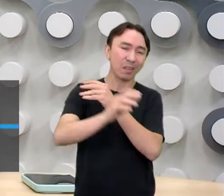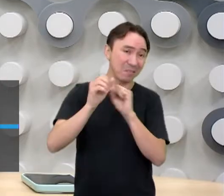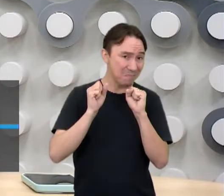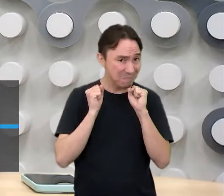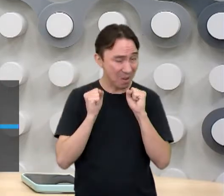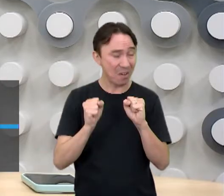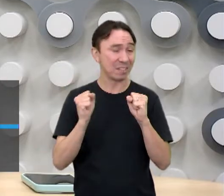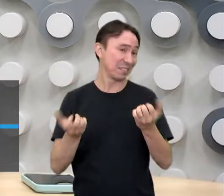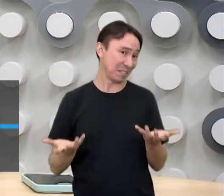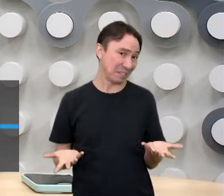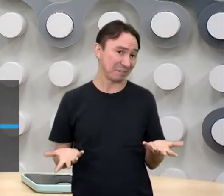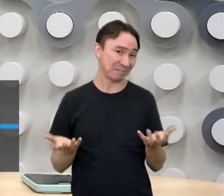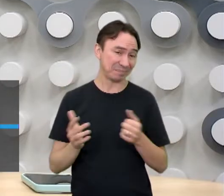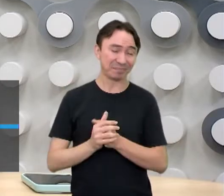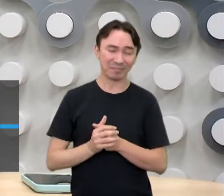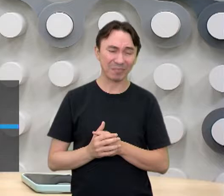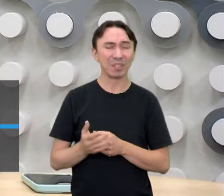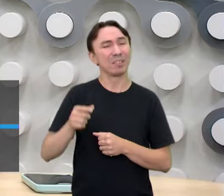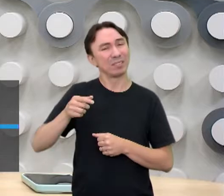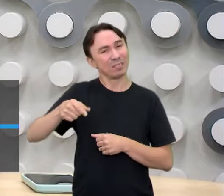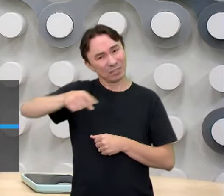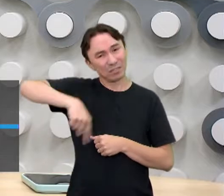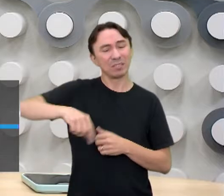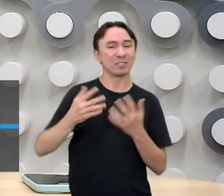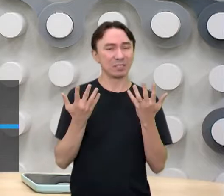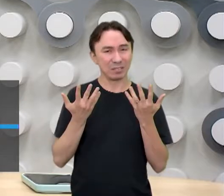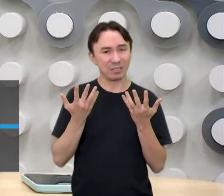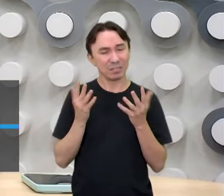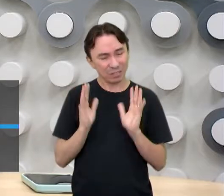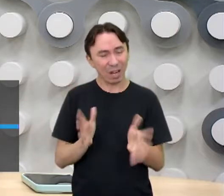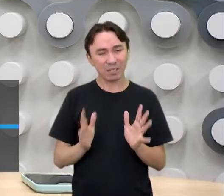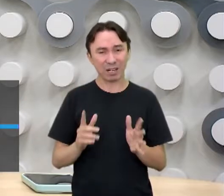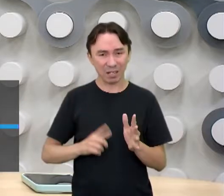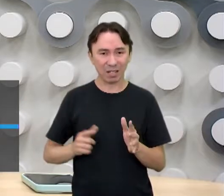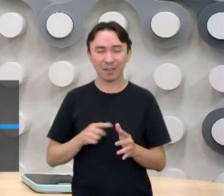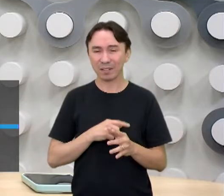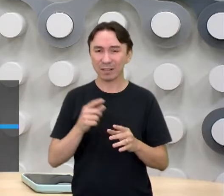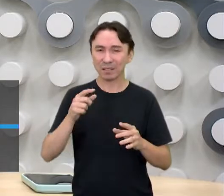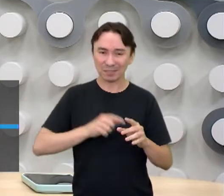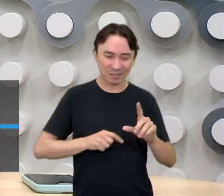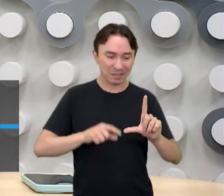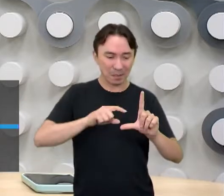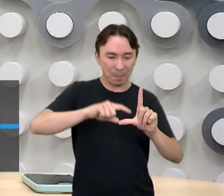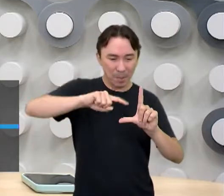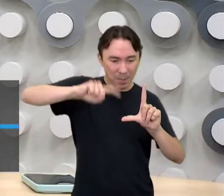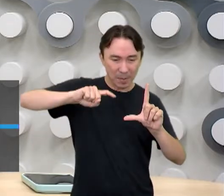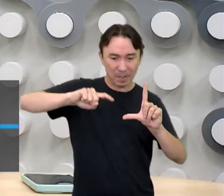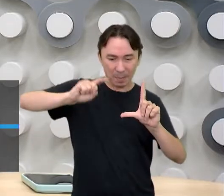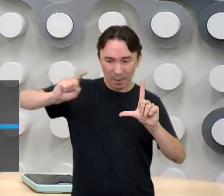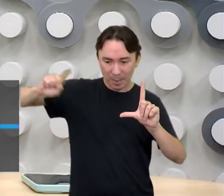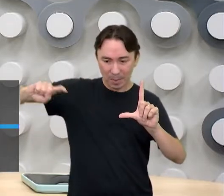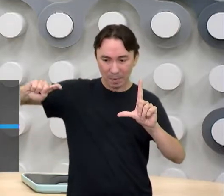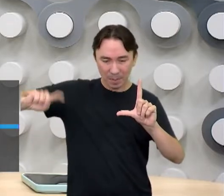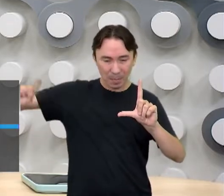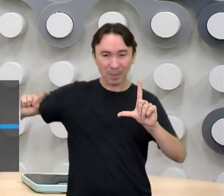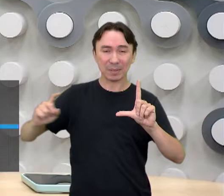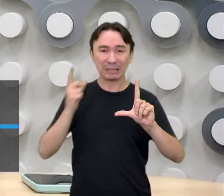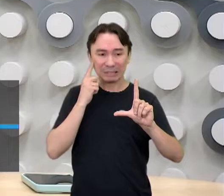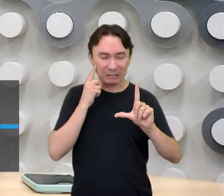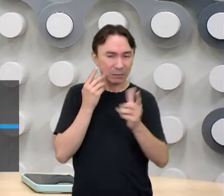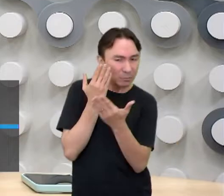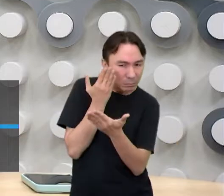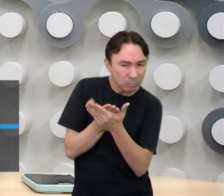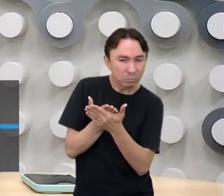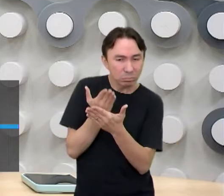aulas anteriores, né, o estudo aí do sismógrafo, né, como é que ele é analisado, né, as ondas